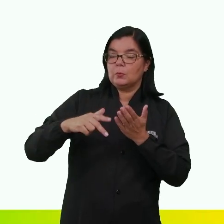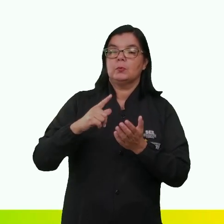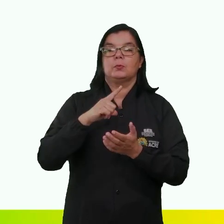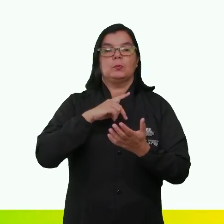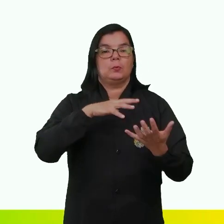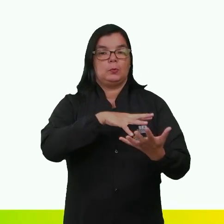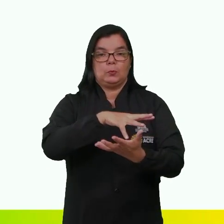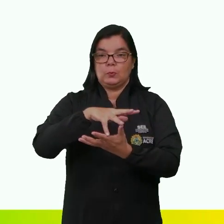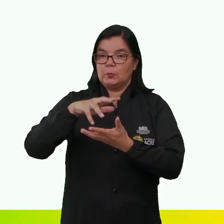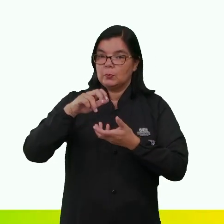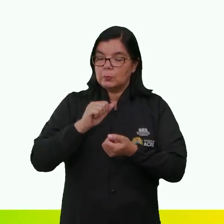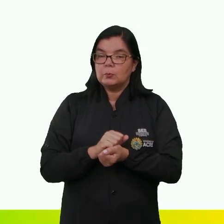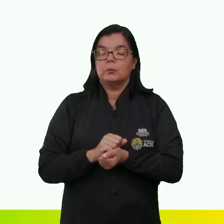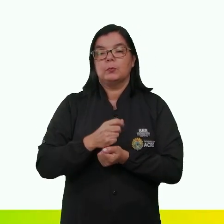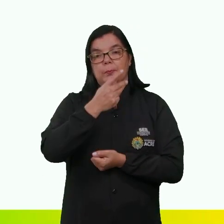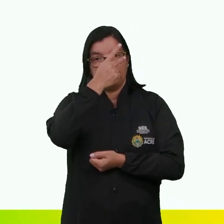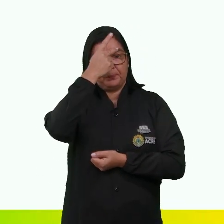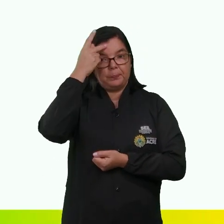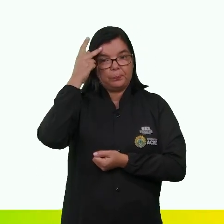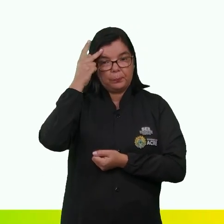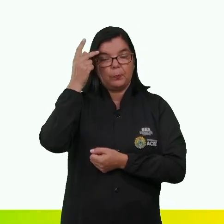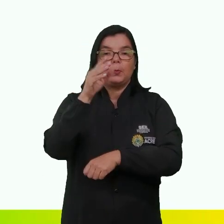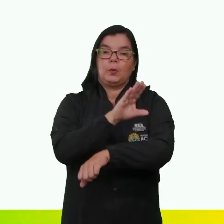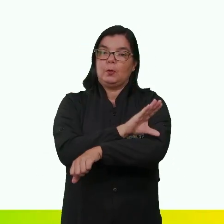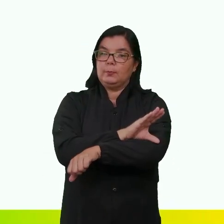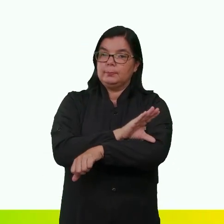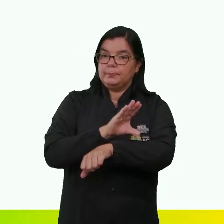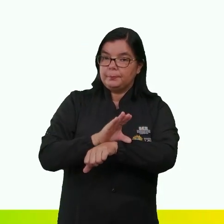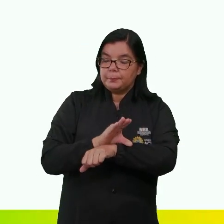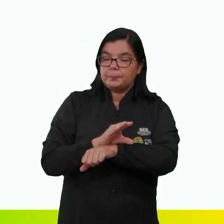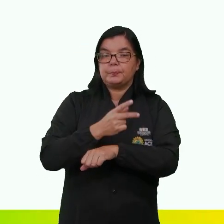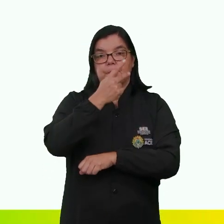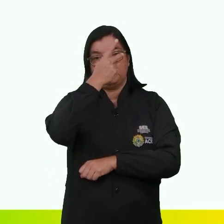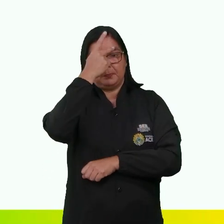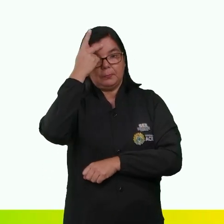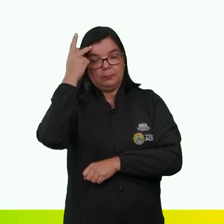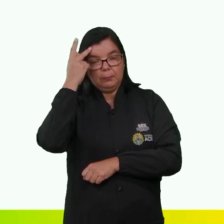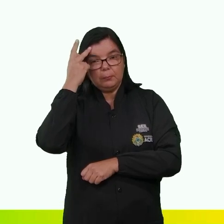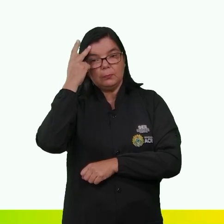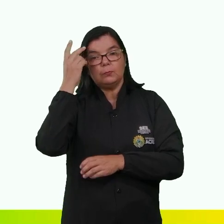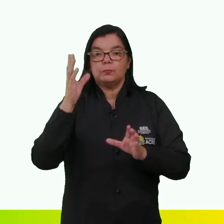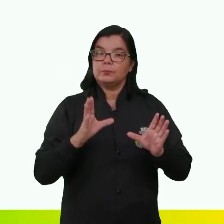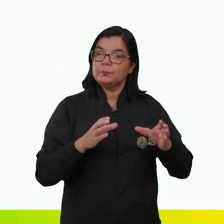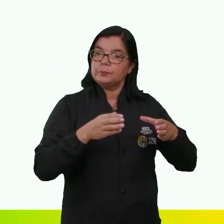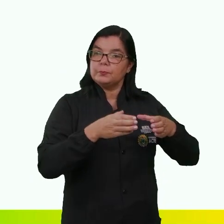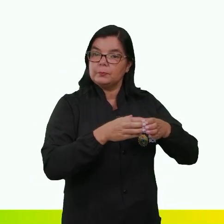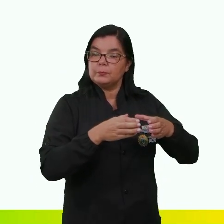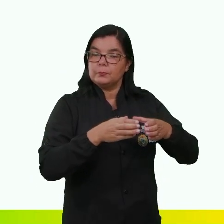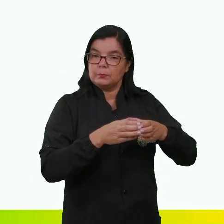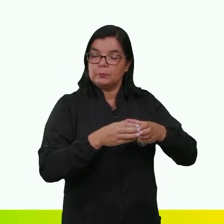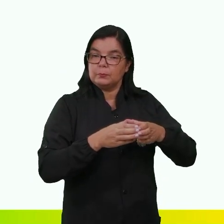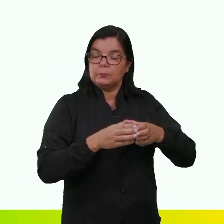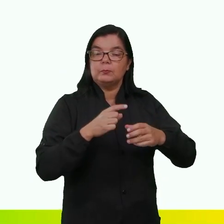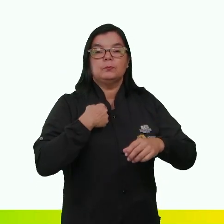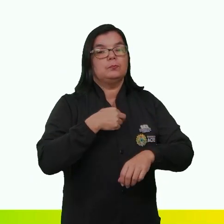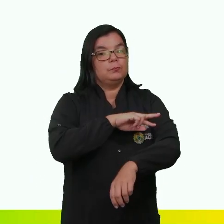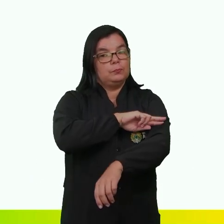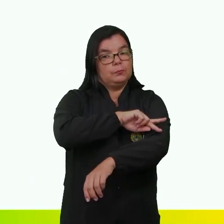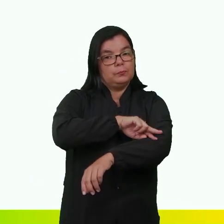no mundo inteiro. Pessoas de culturas, pessoas de etnias, pessoas de